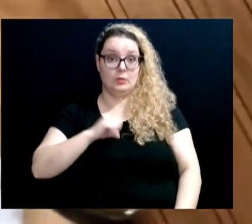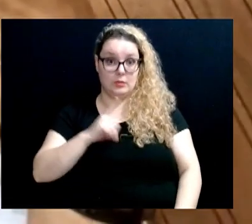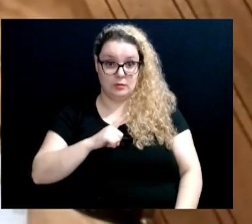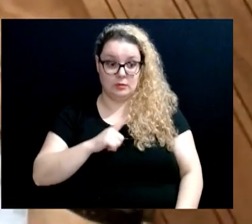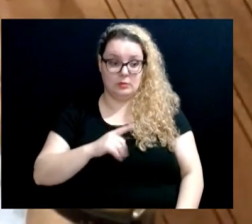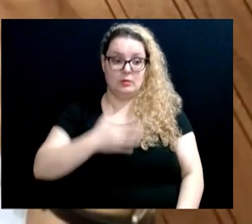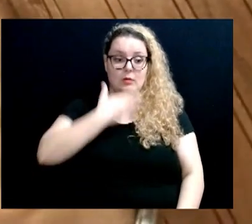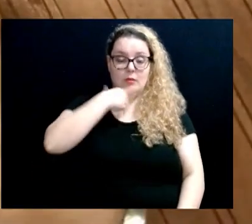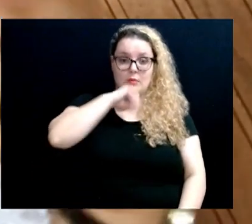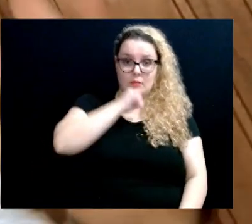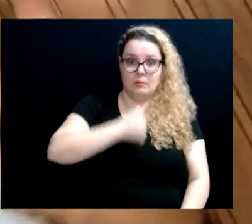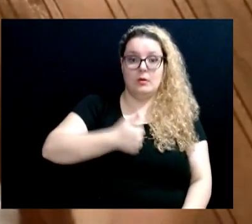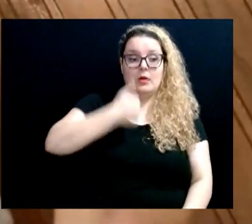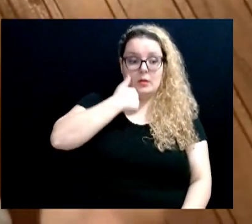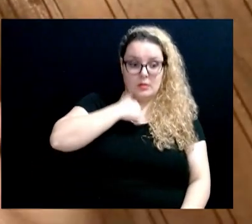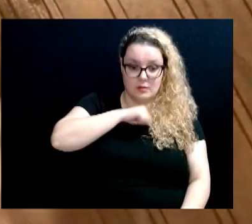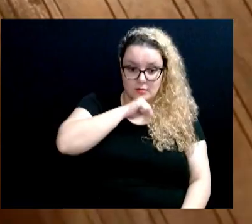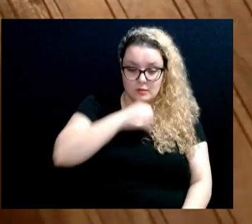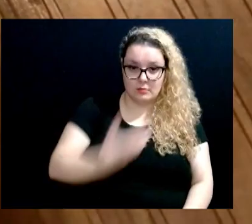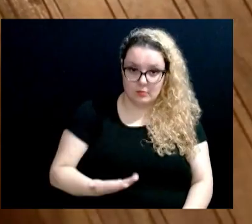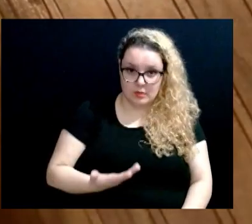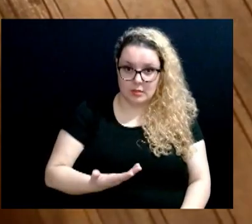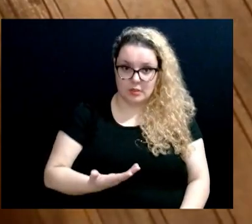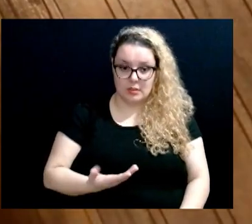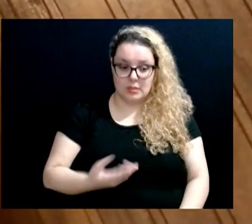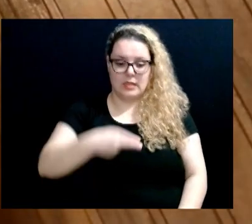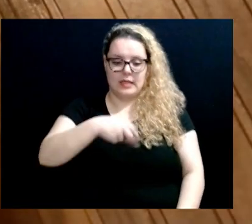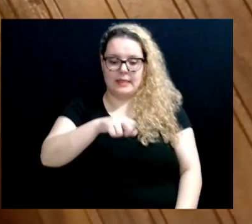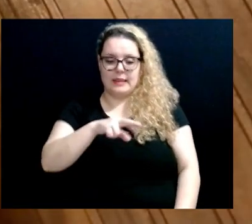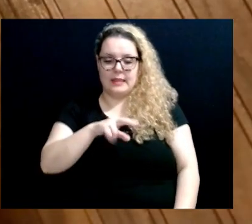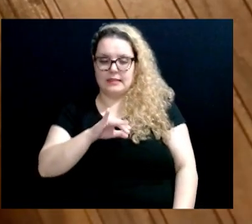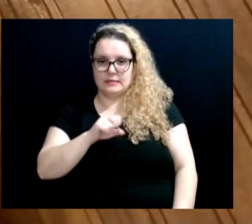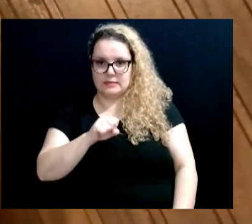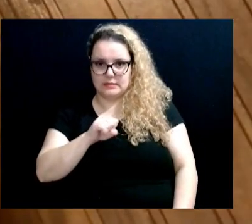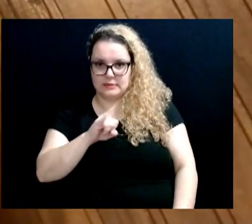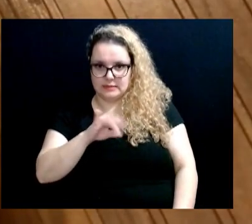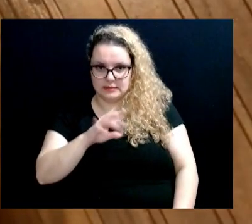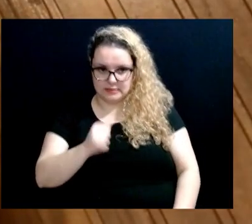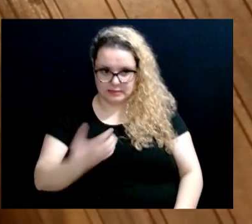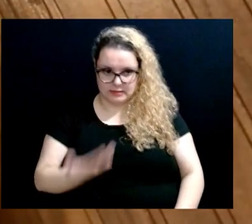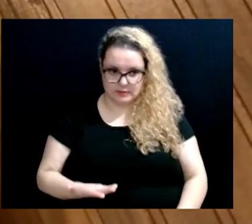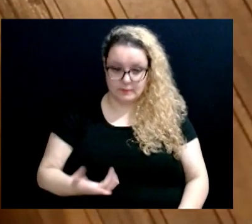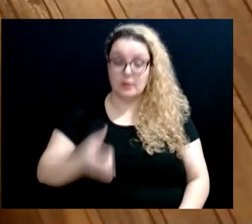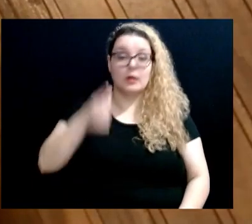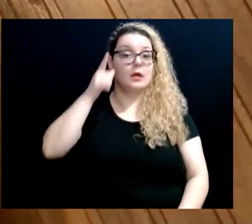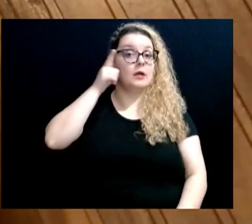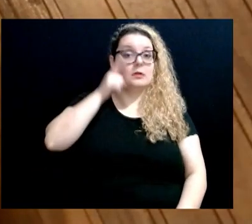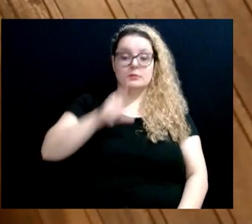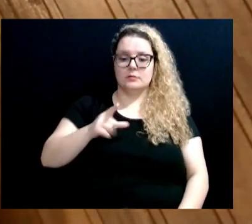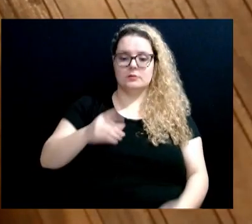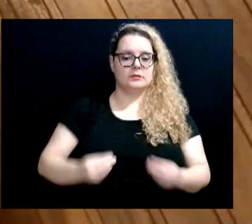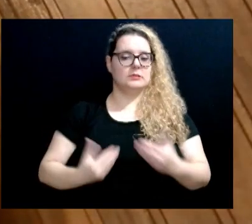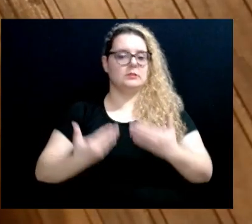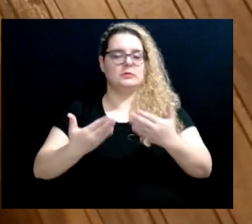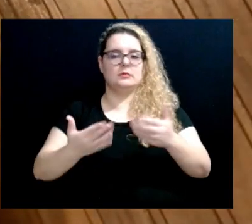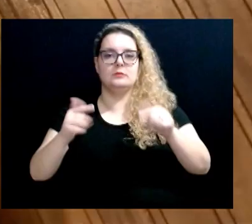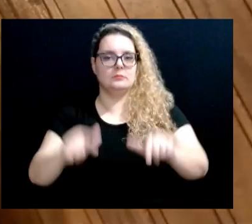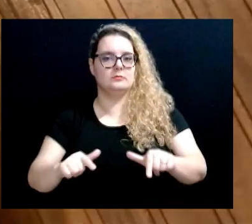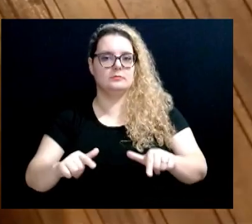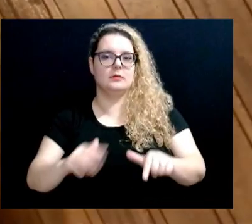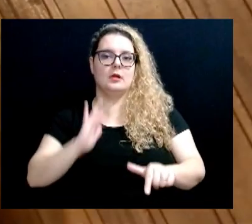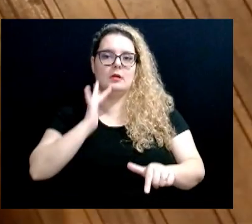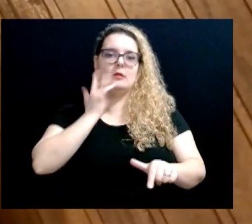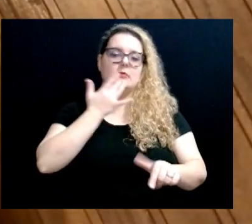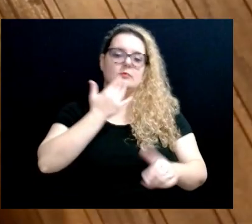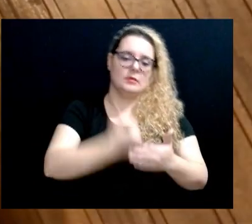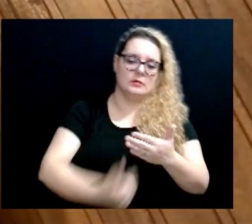mães narcisistas, eles não conseguem dar esse espaço para priorizar essa fase narcísica